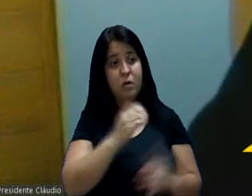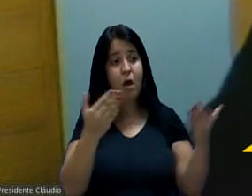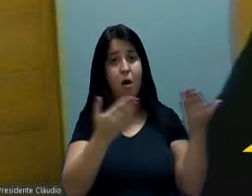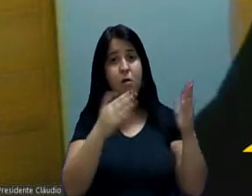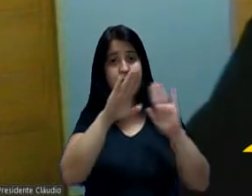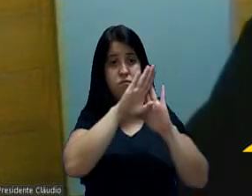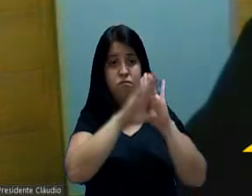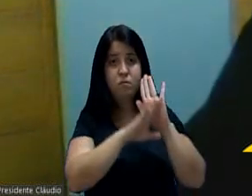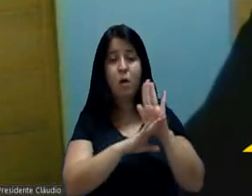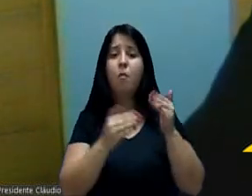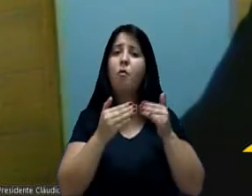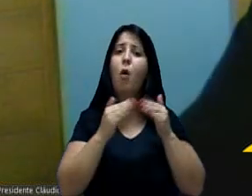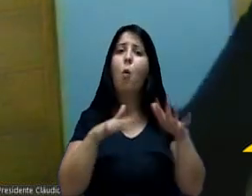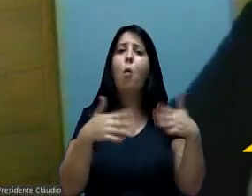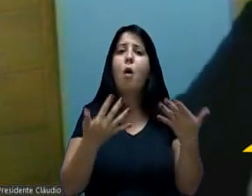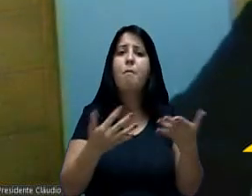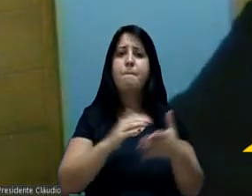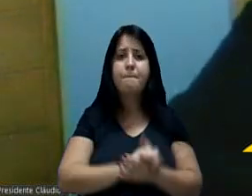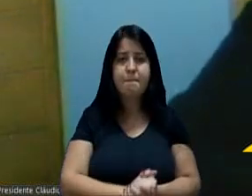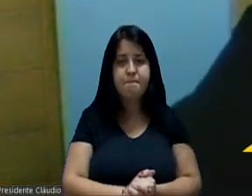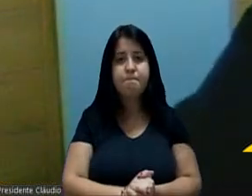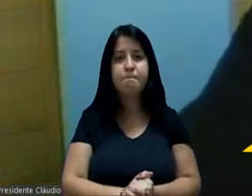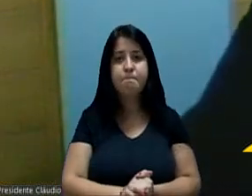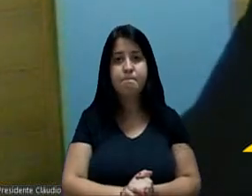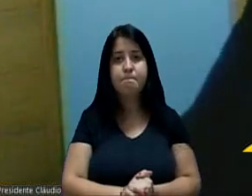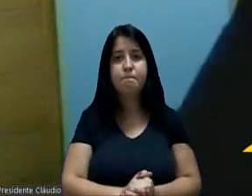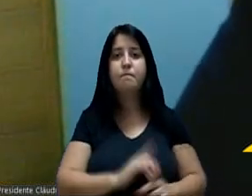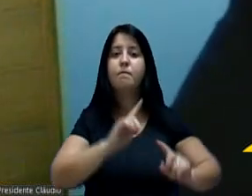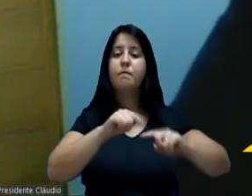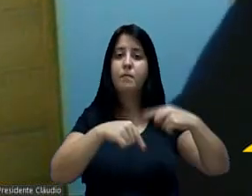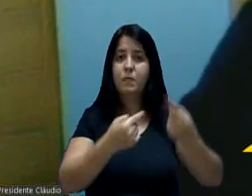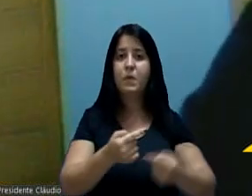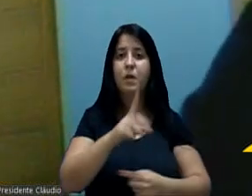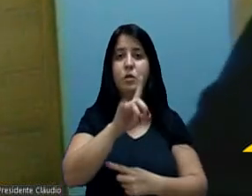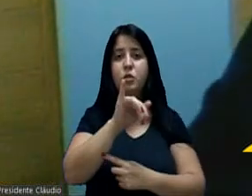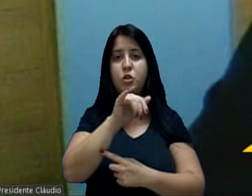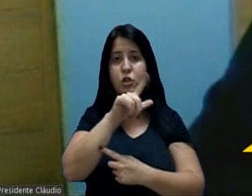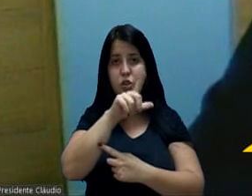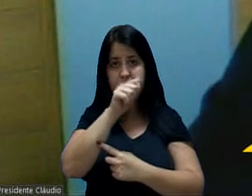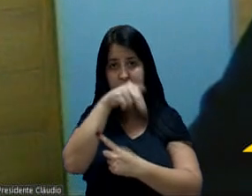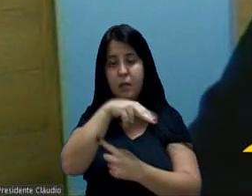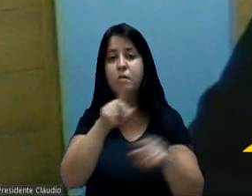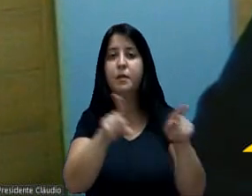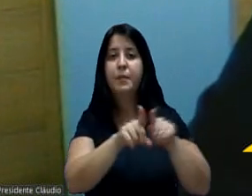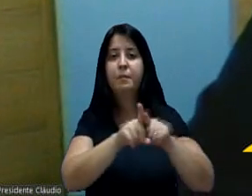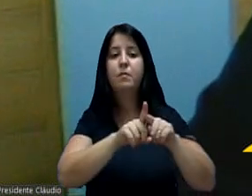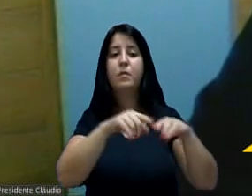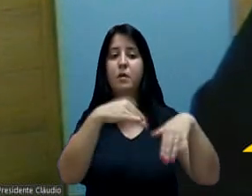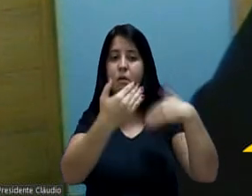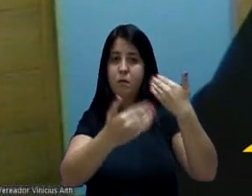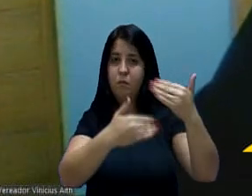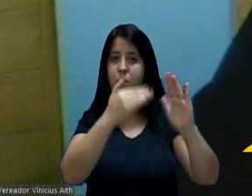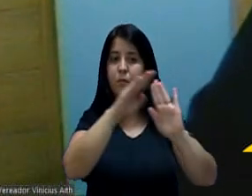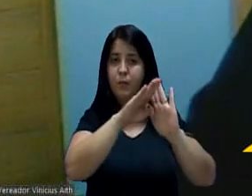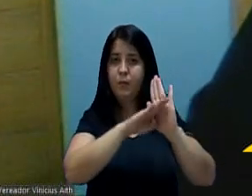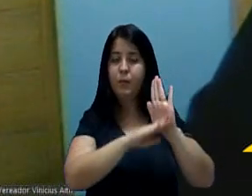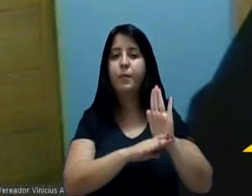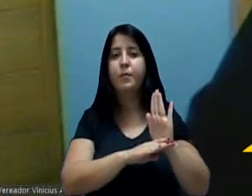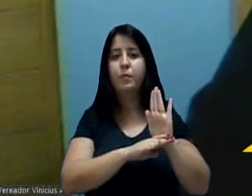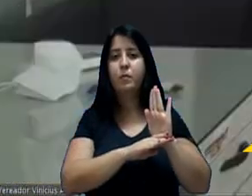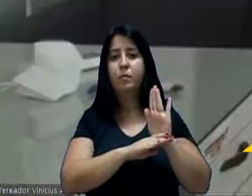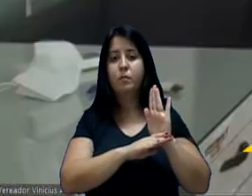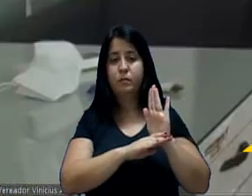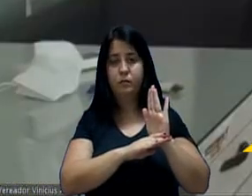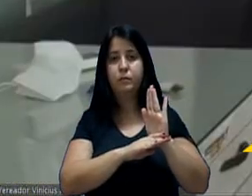Por favor, qual que é a questão? E logo também o vereador Dino, também questão de ordem. Vinícius, qual a sua questão de